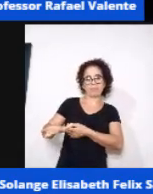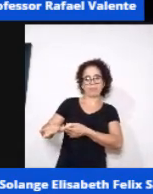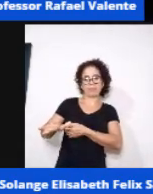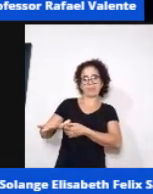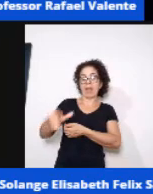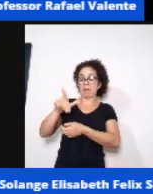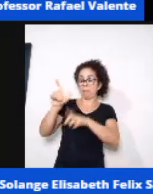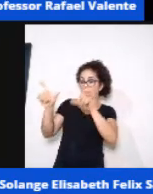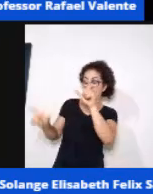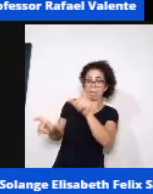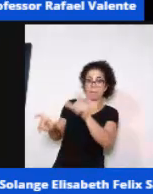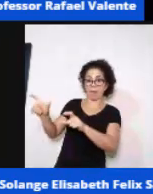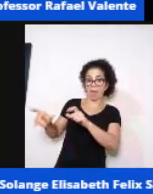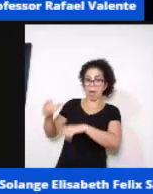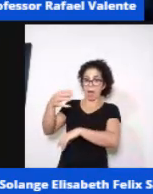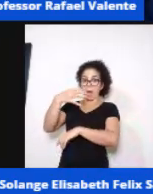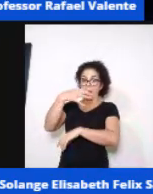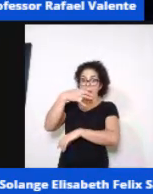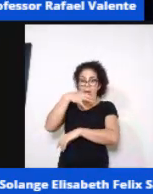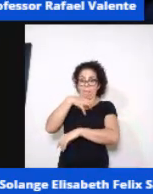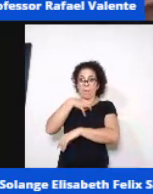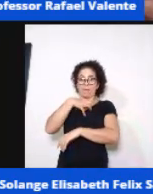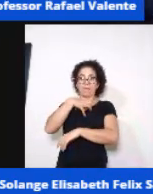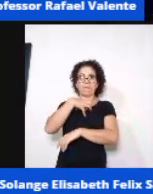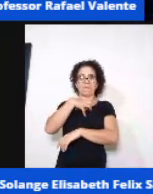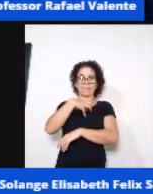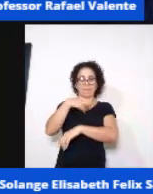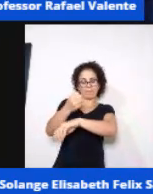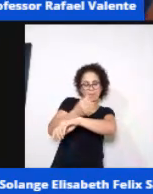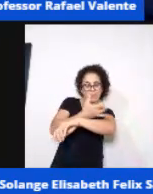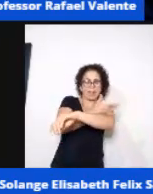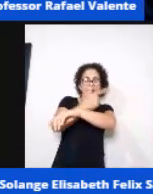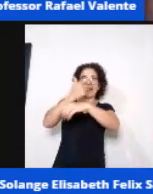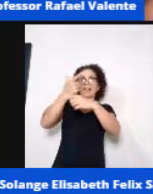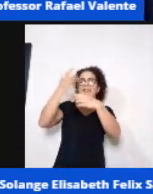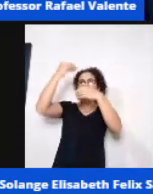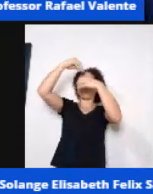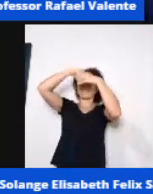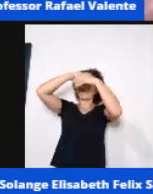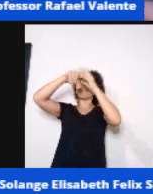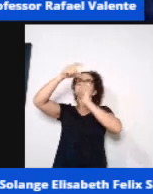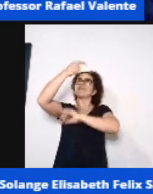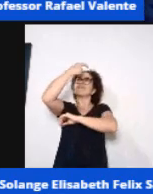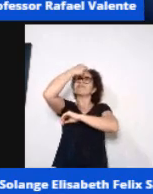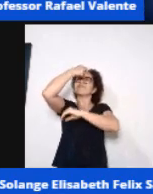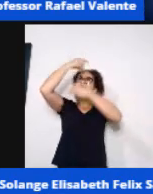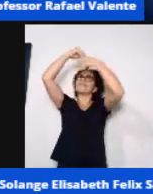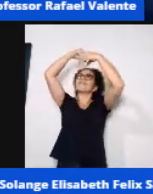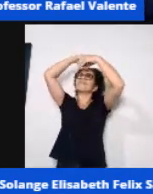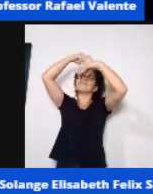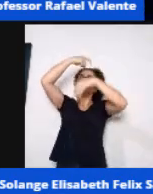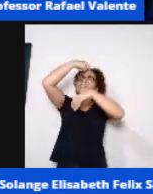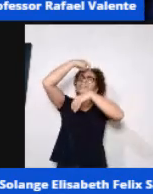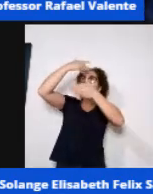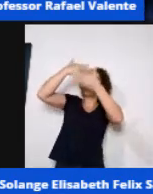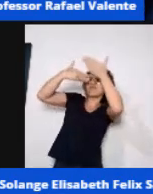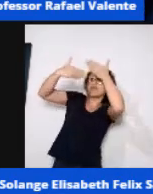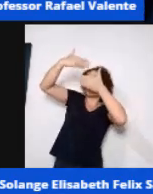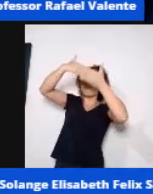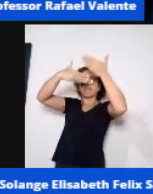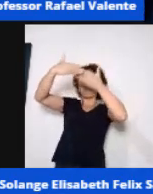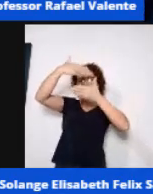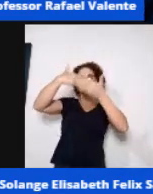lado são as emoções que estão dentro do cérebro dela. E eles vão interagindo com a personagem principal, que é uma menina, e aí